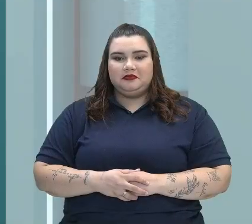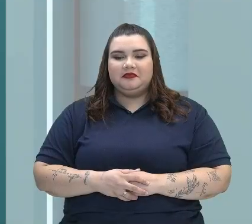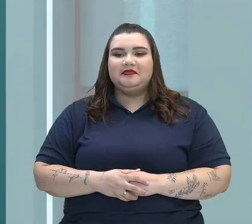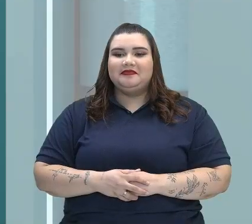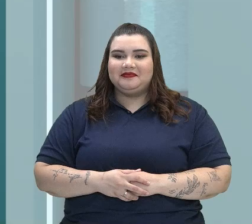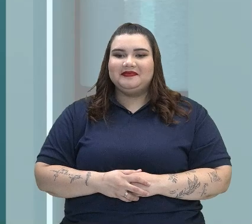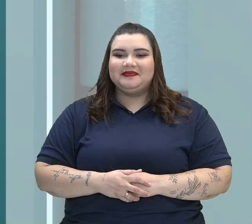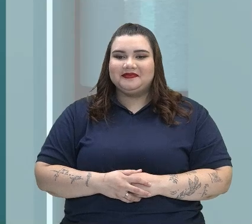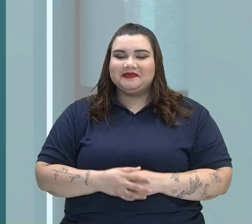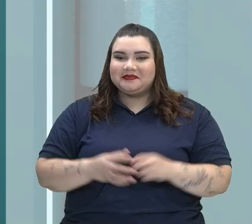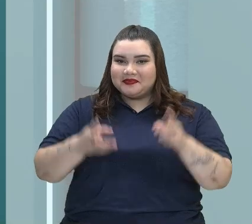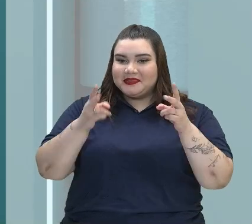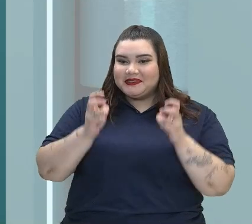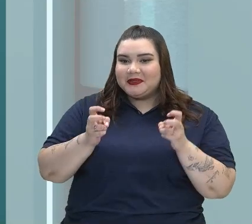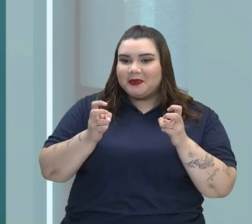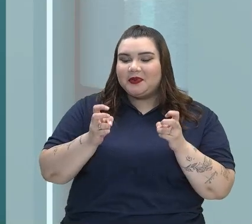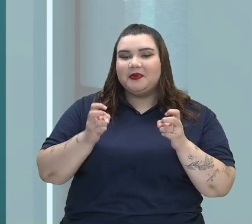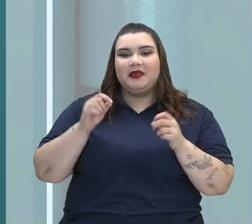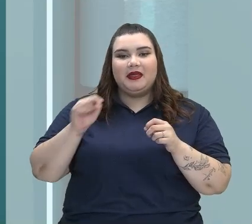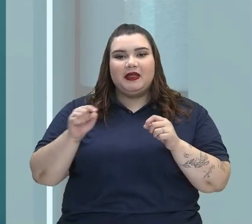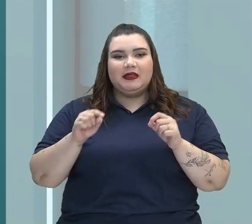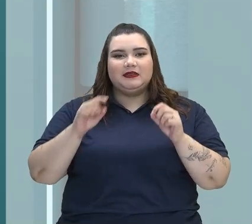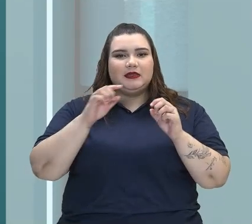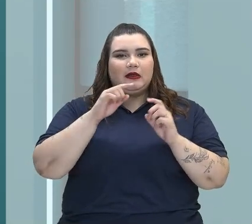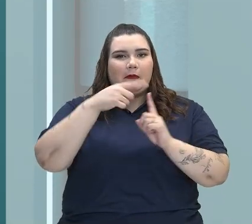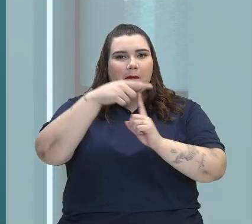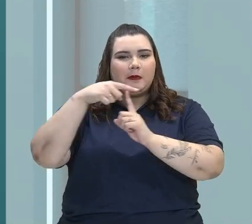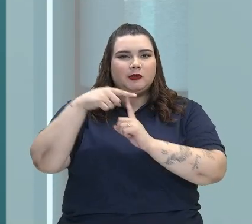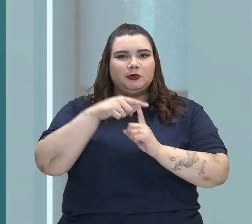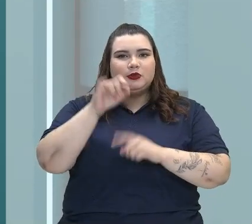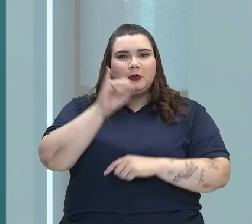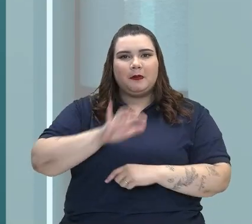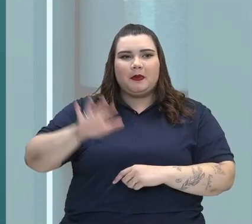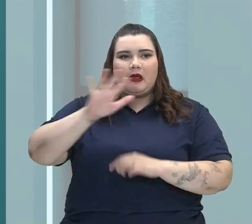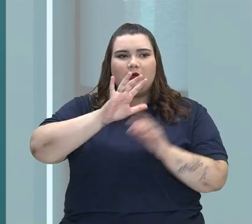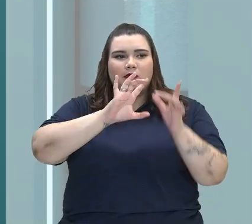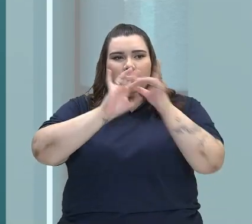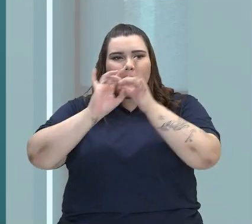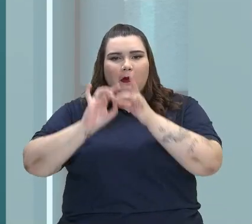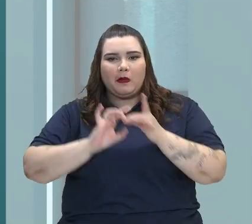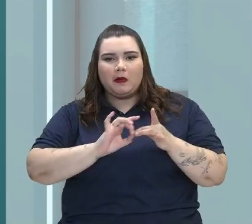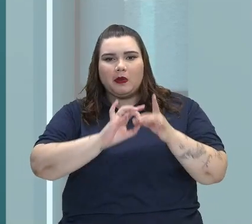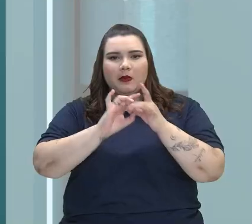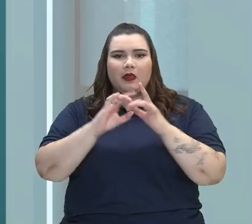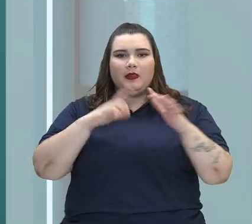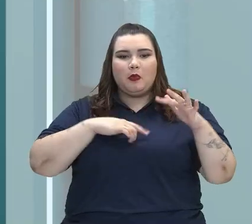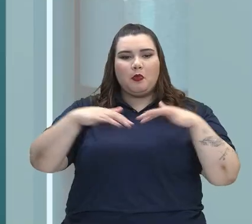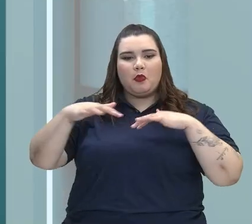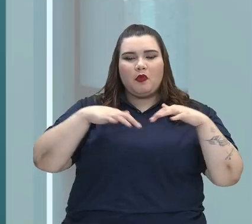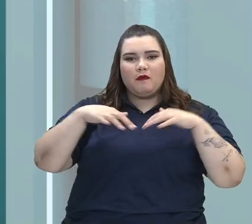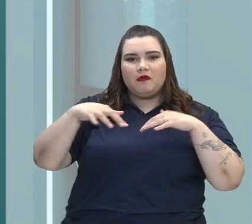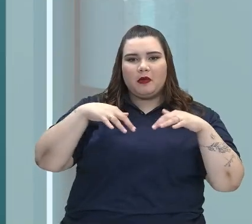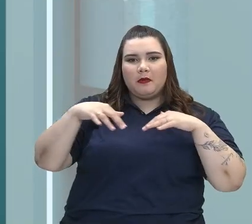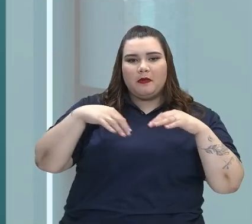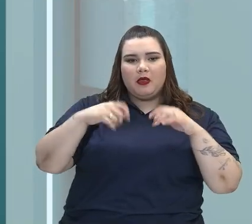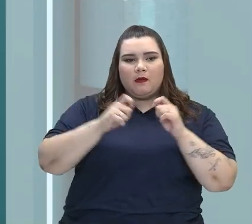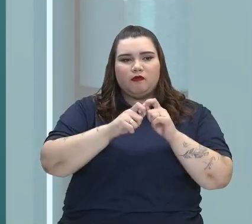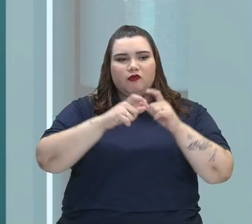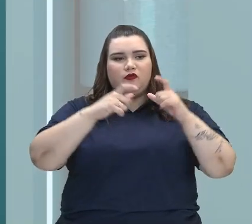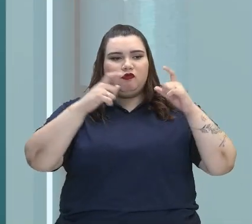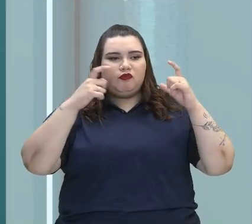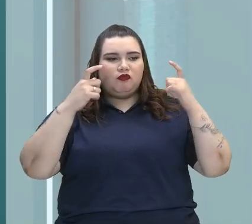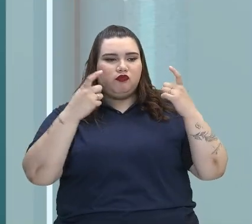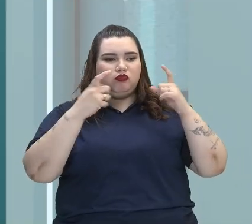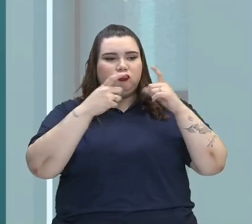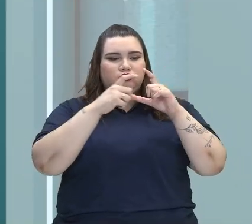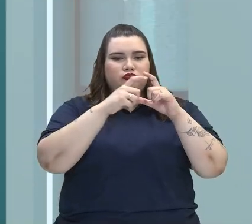E aí, vocês perceberam como as linhas, as formas onduladas, elas vão, né, se movimentando, vão crescendo, e